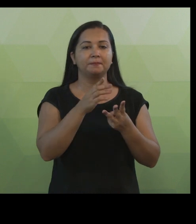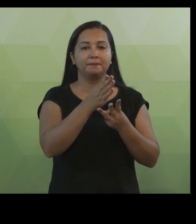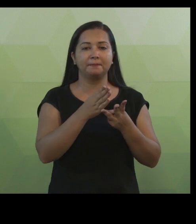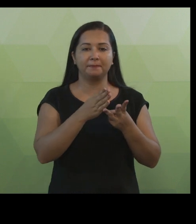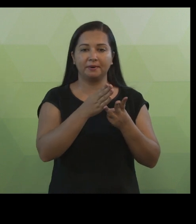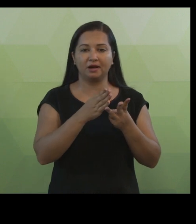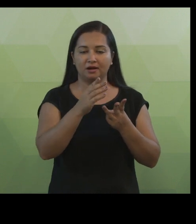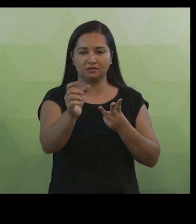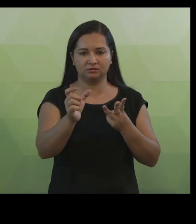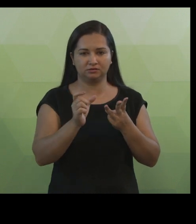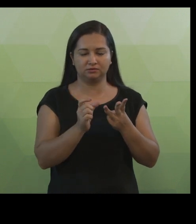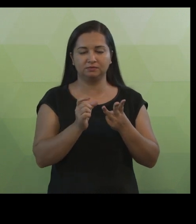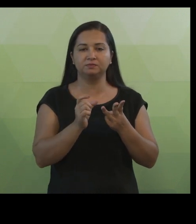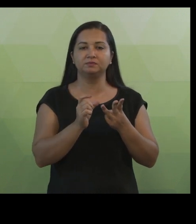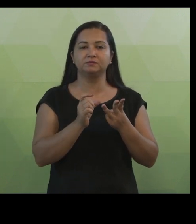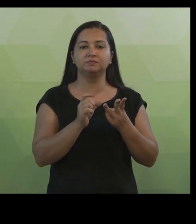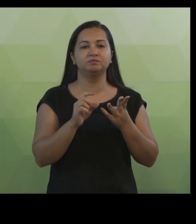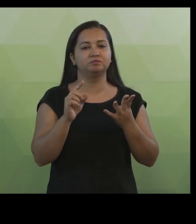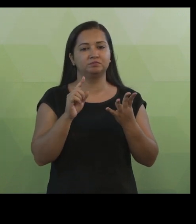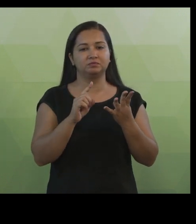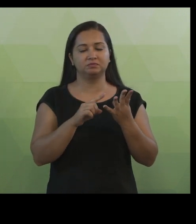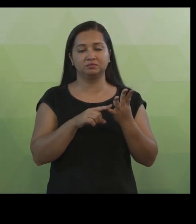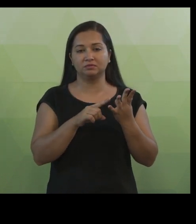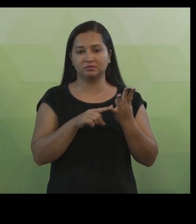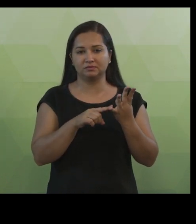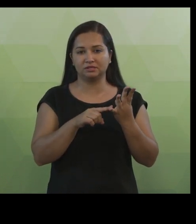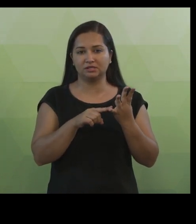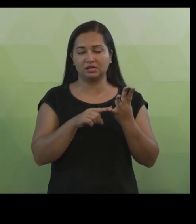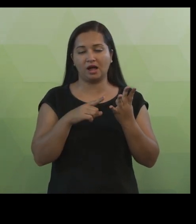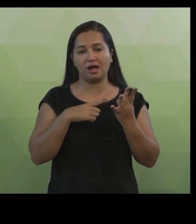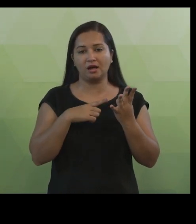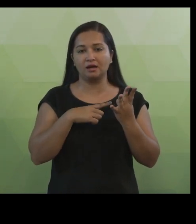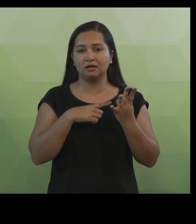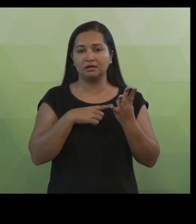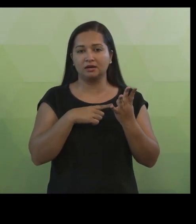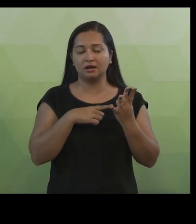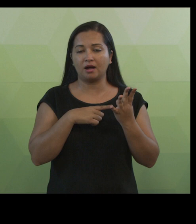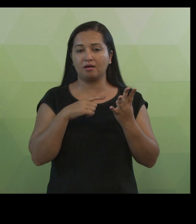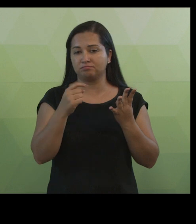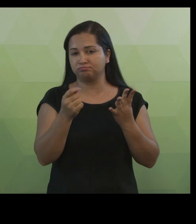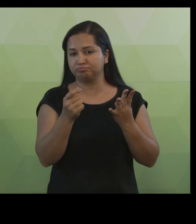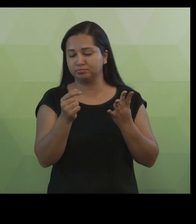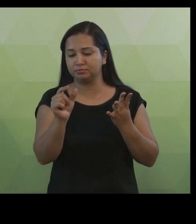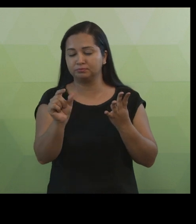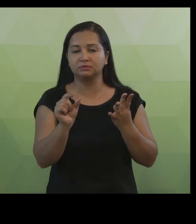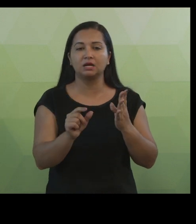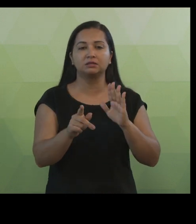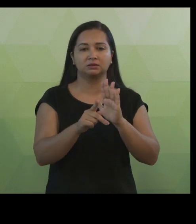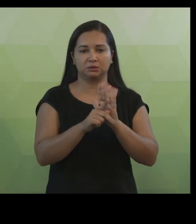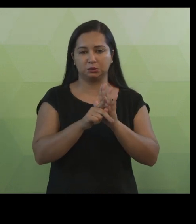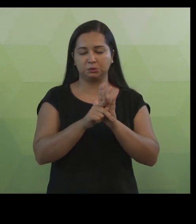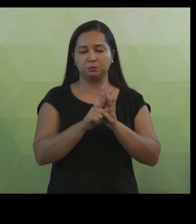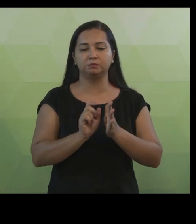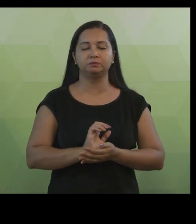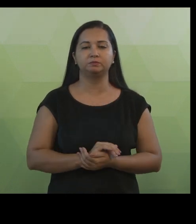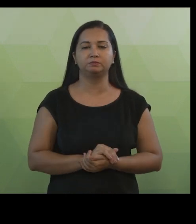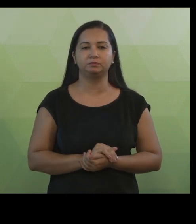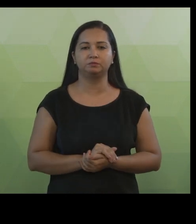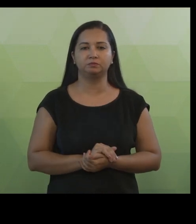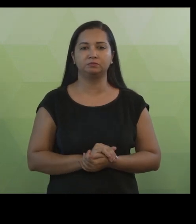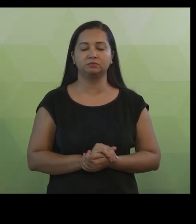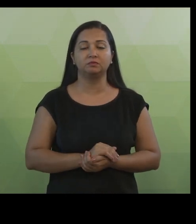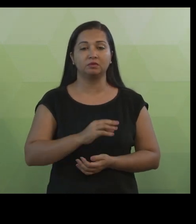Existem alguns métodos que manipulam esse tipo de dado string. Aqui são alguns exemplos.